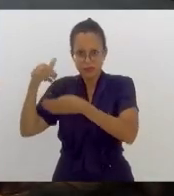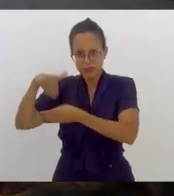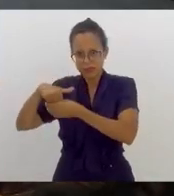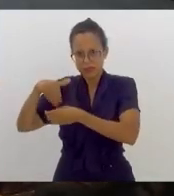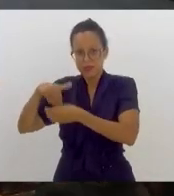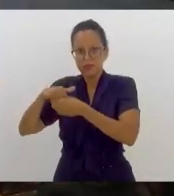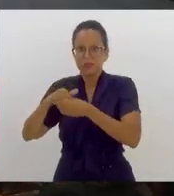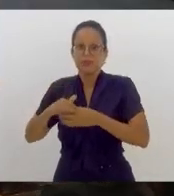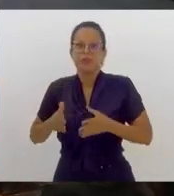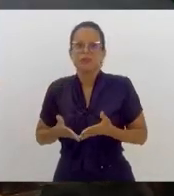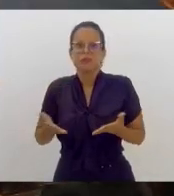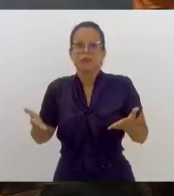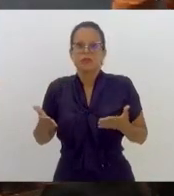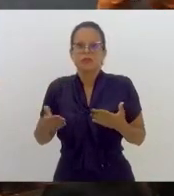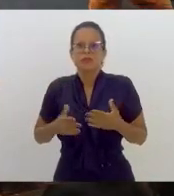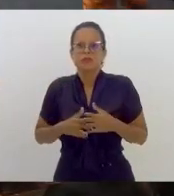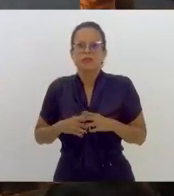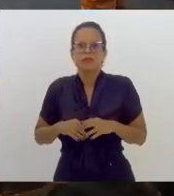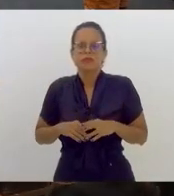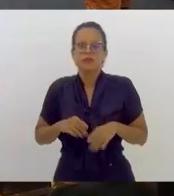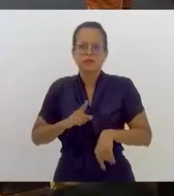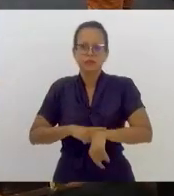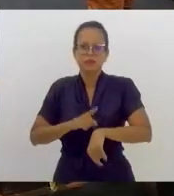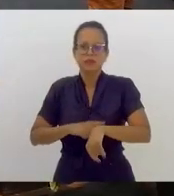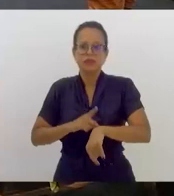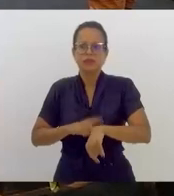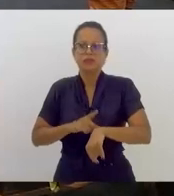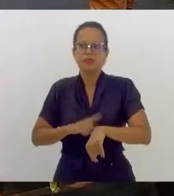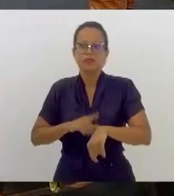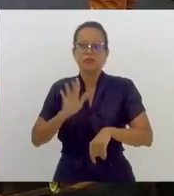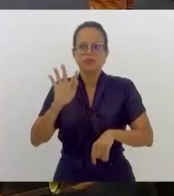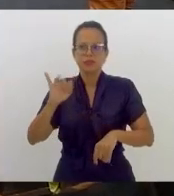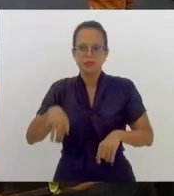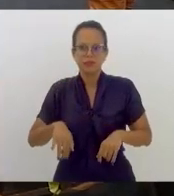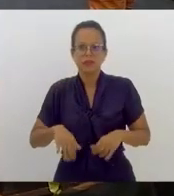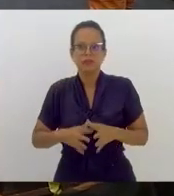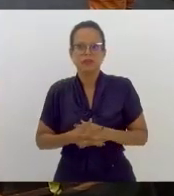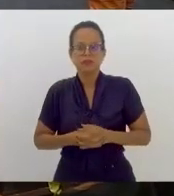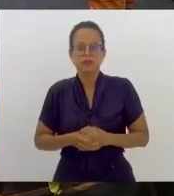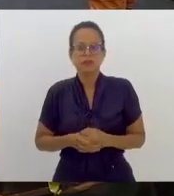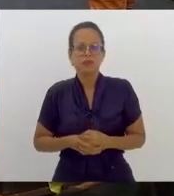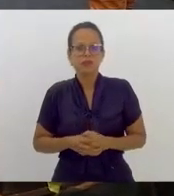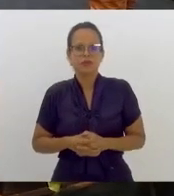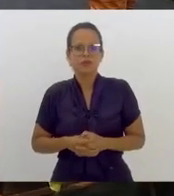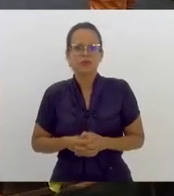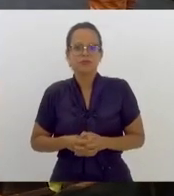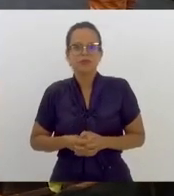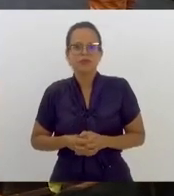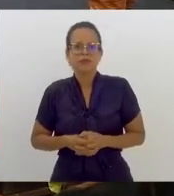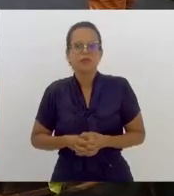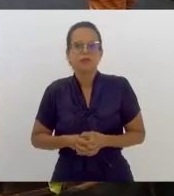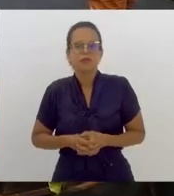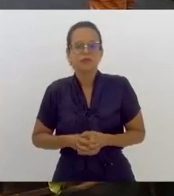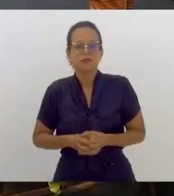Estamos encerrando. Presente votação nominal.